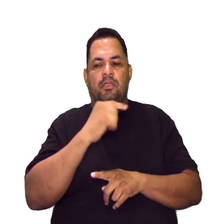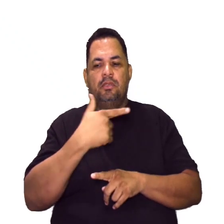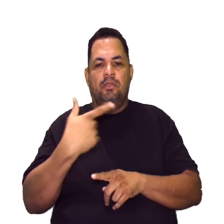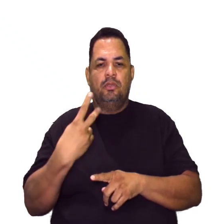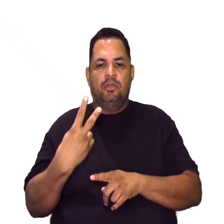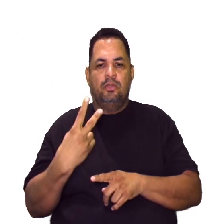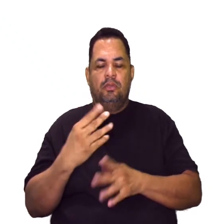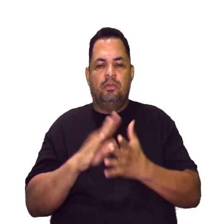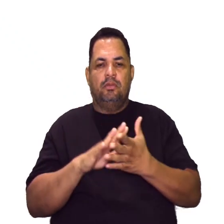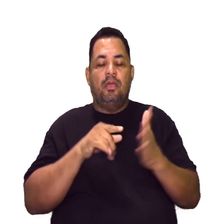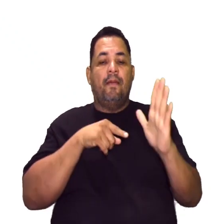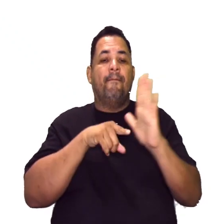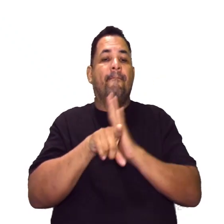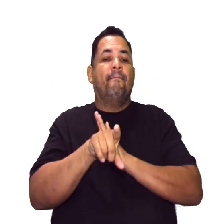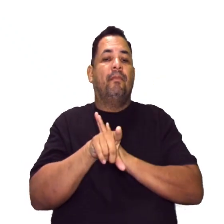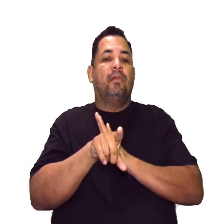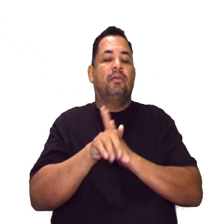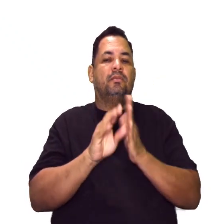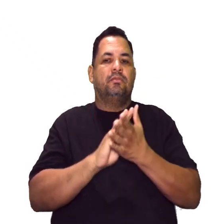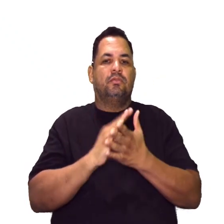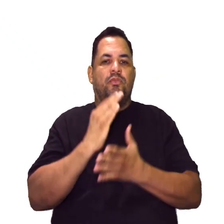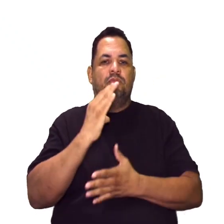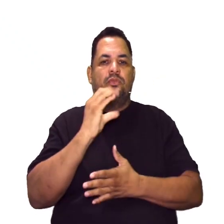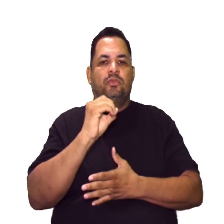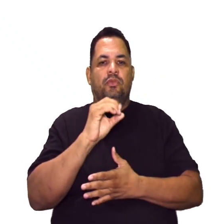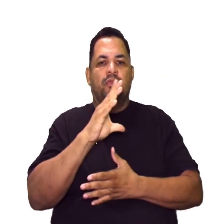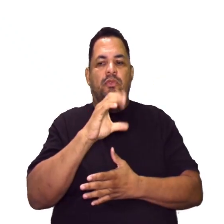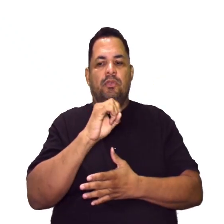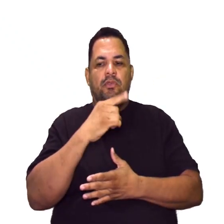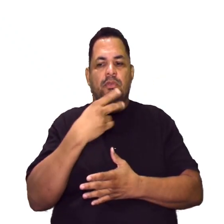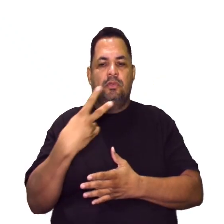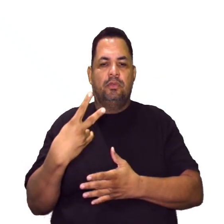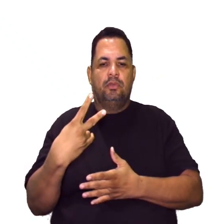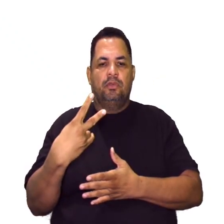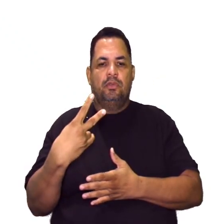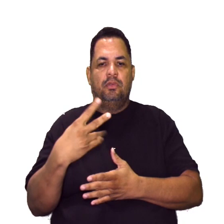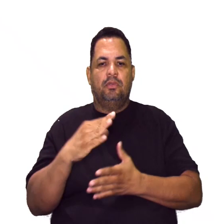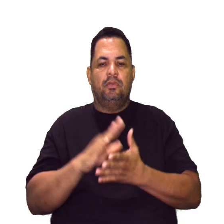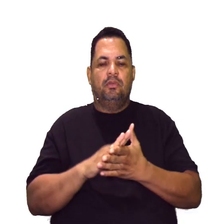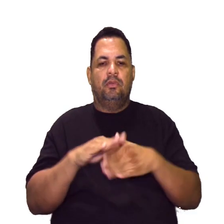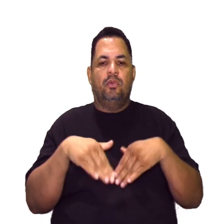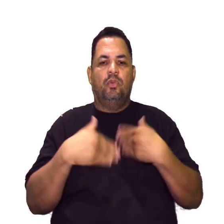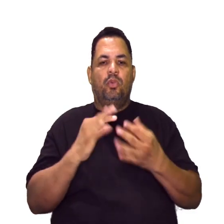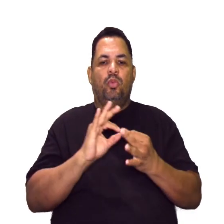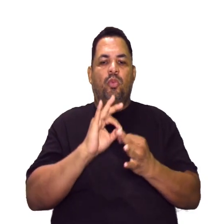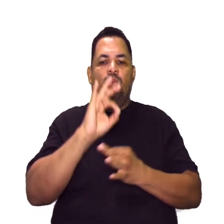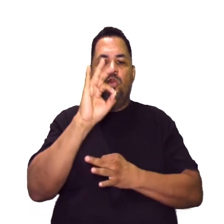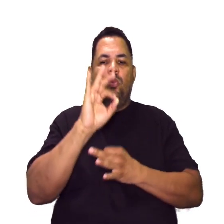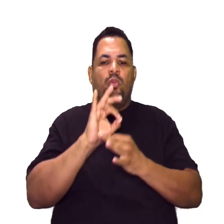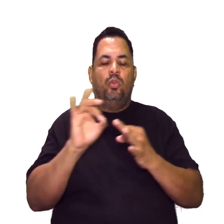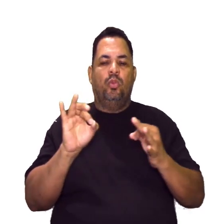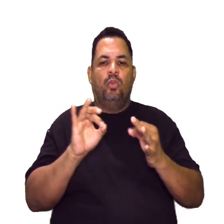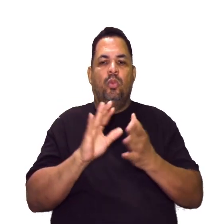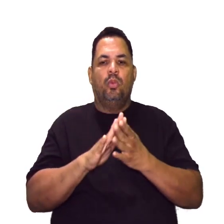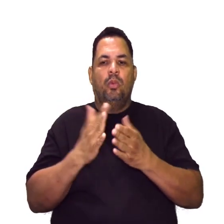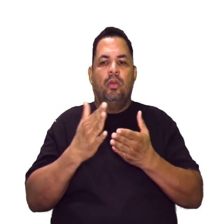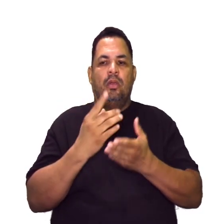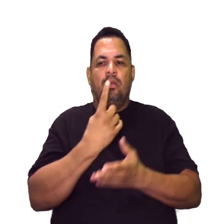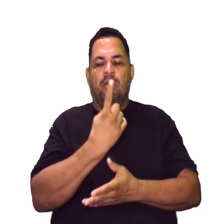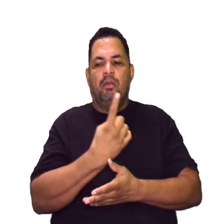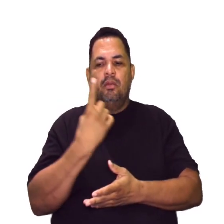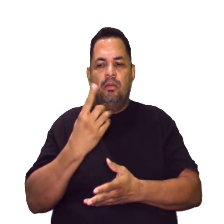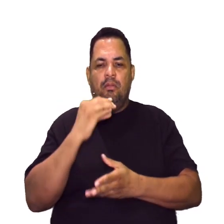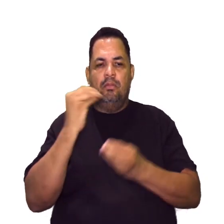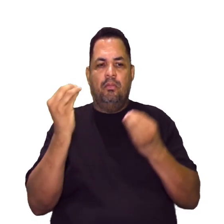Aí pergunta-se, sobre o fogênio, o COCl2, qual é a geometria